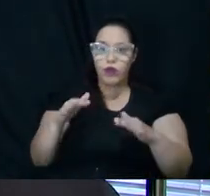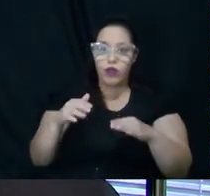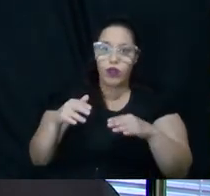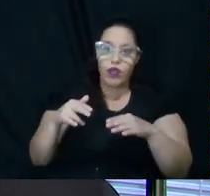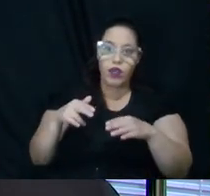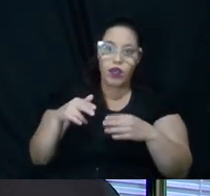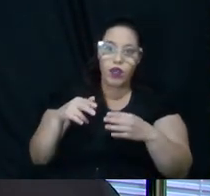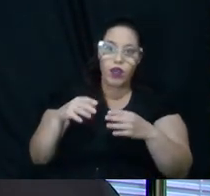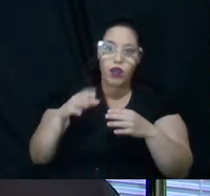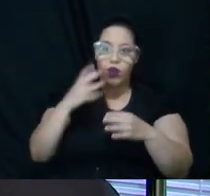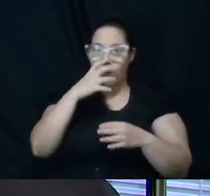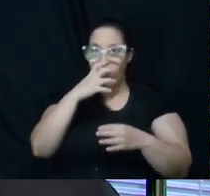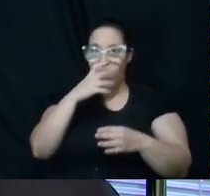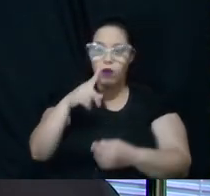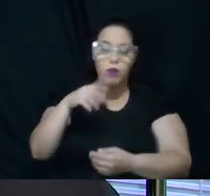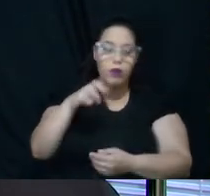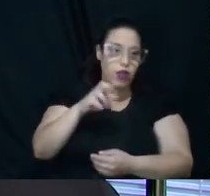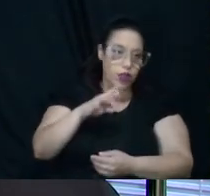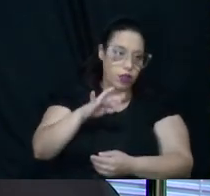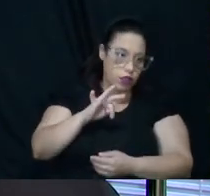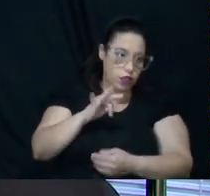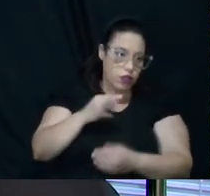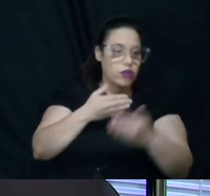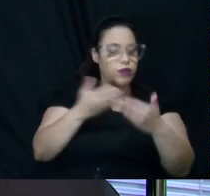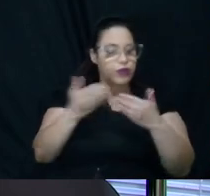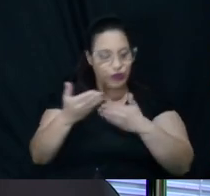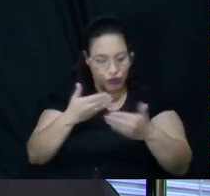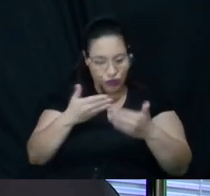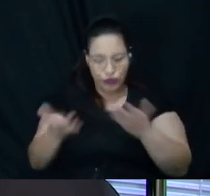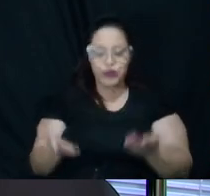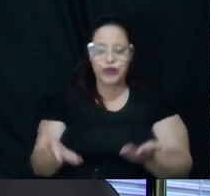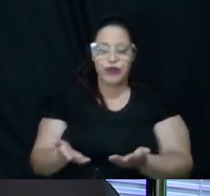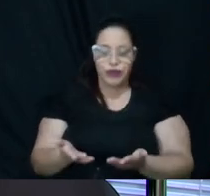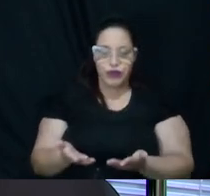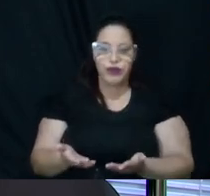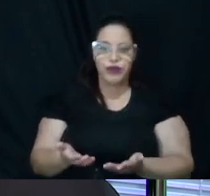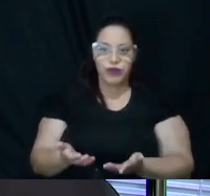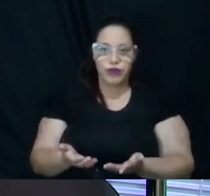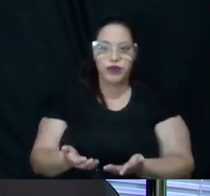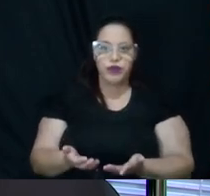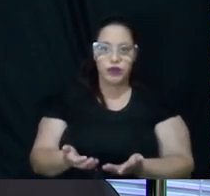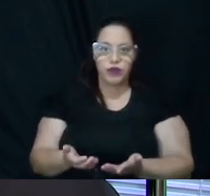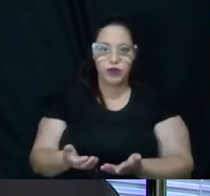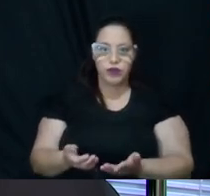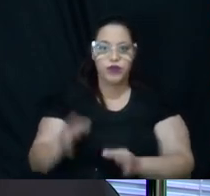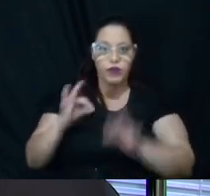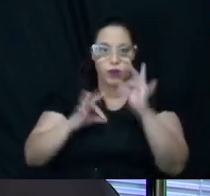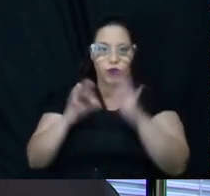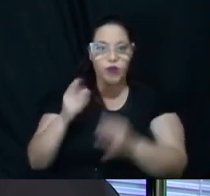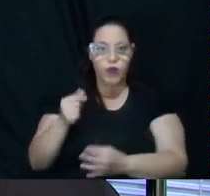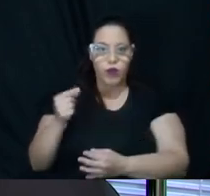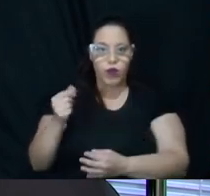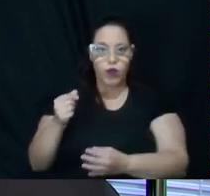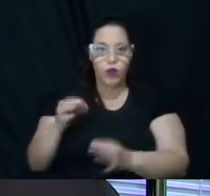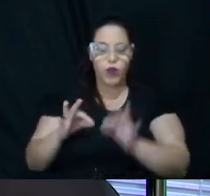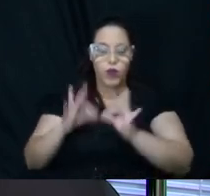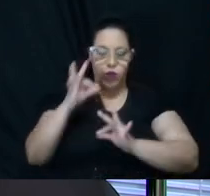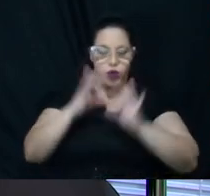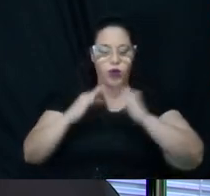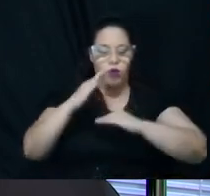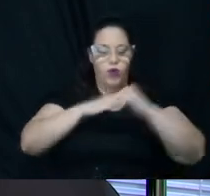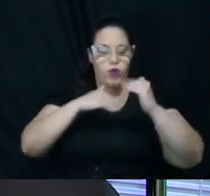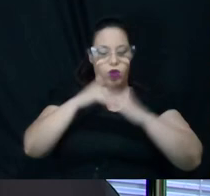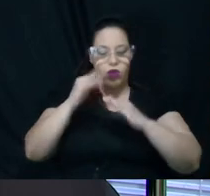mês, tudo isso tem que ser muito bem colocado quando se fala em planejamento financeiro. Então, elaborar um planejamento é essencial, anotar todos